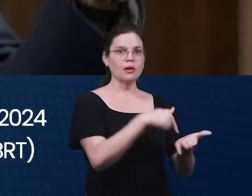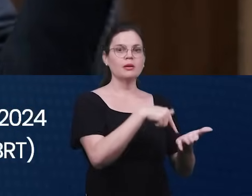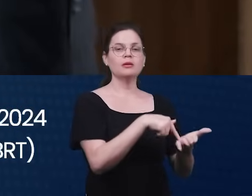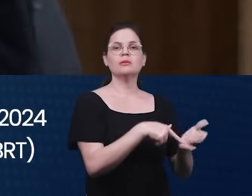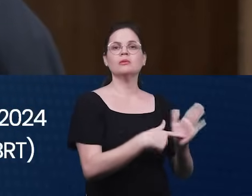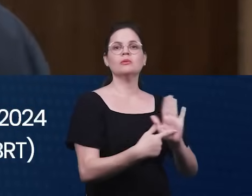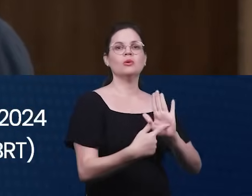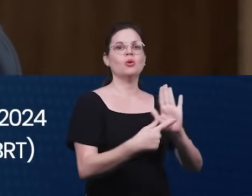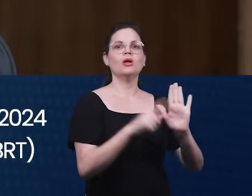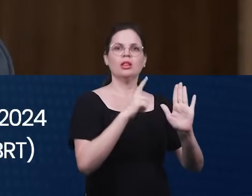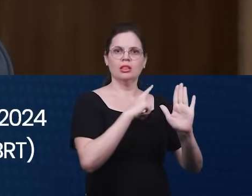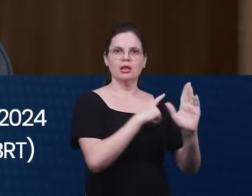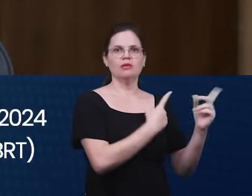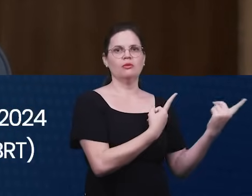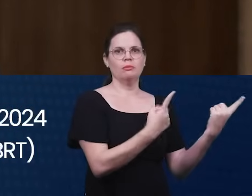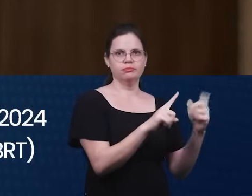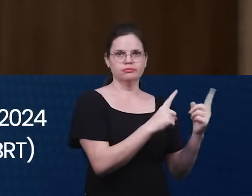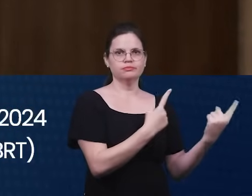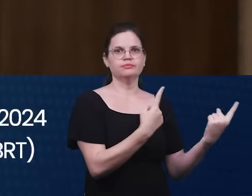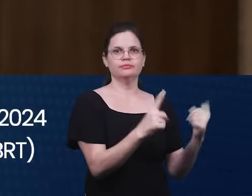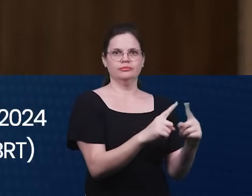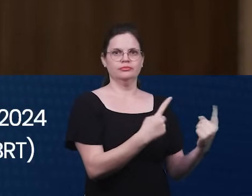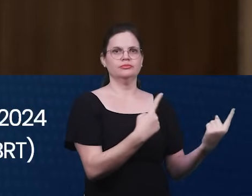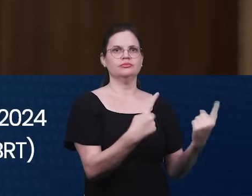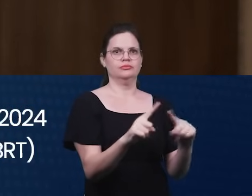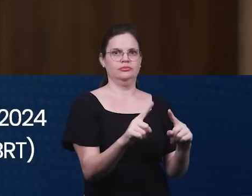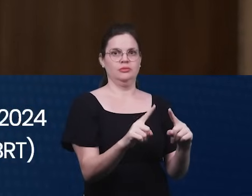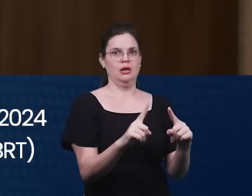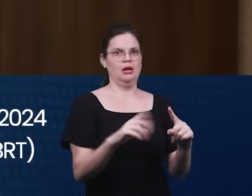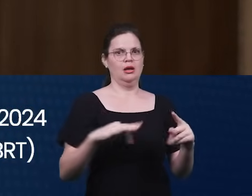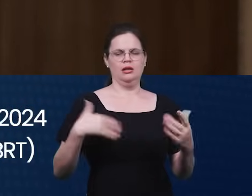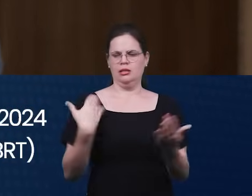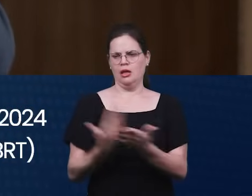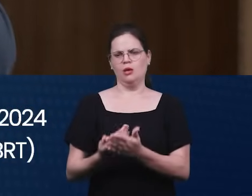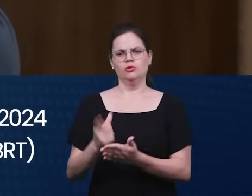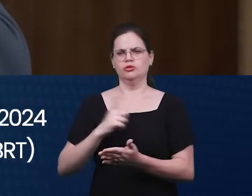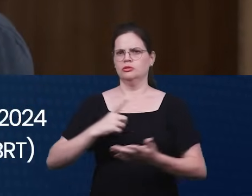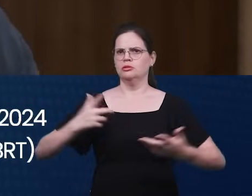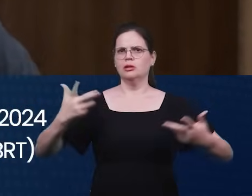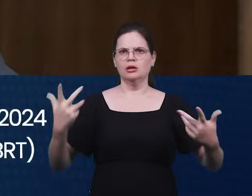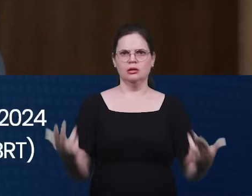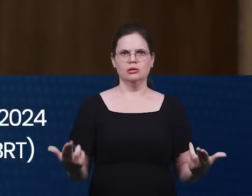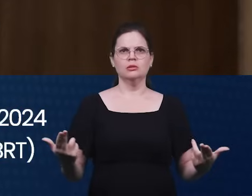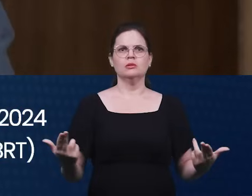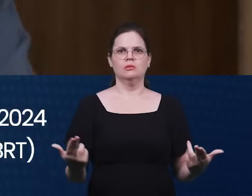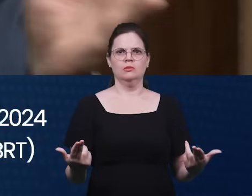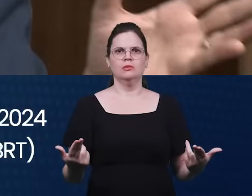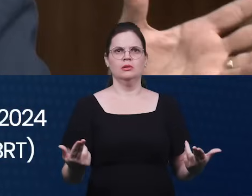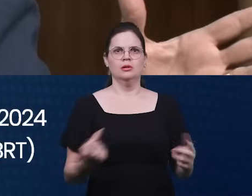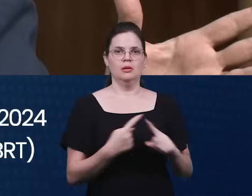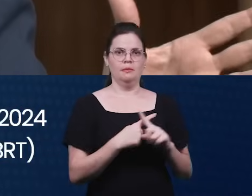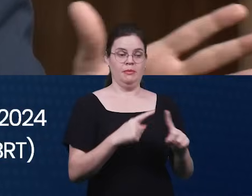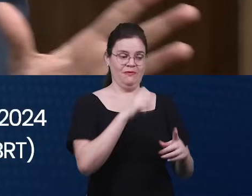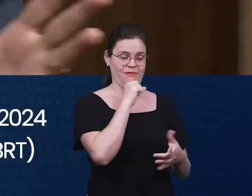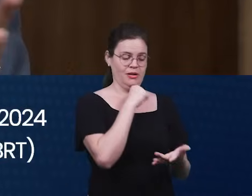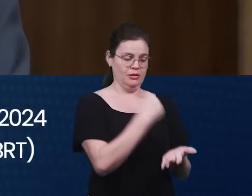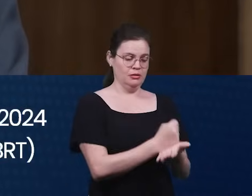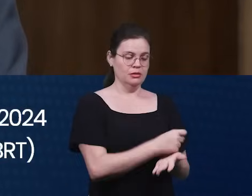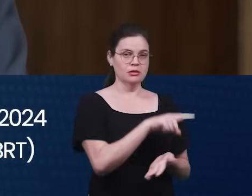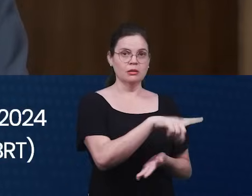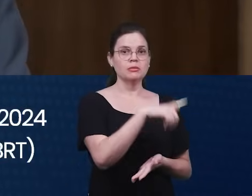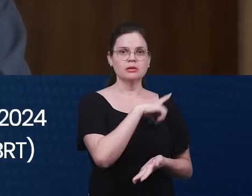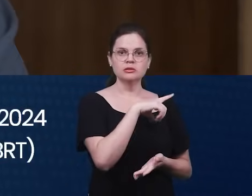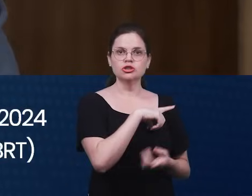grandes oposições isso se reflete nos nossos dias em outra forma mas no velho testamento